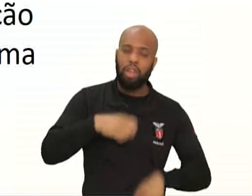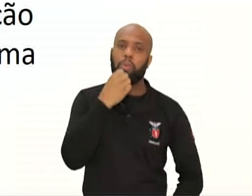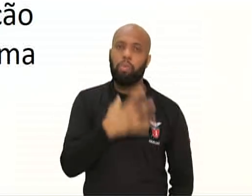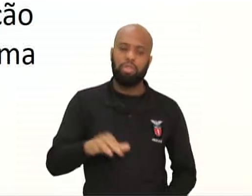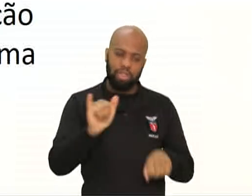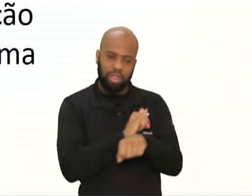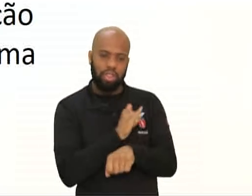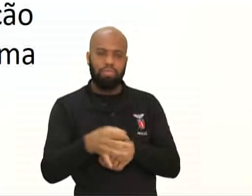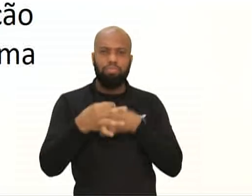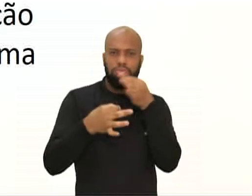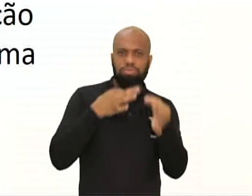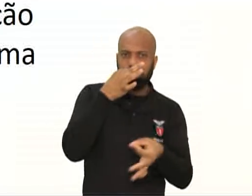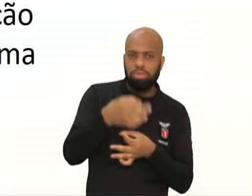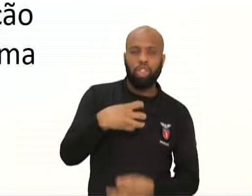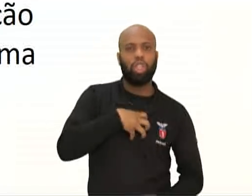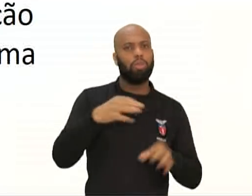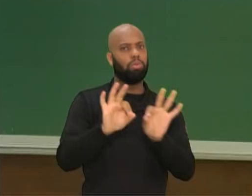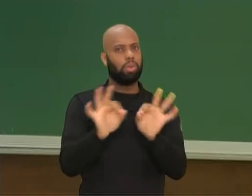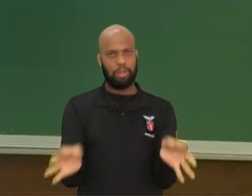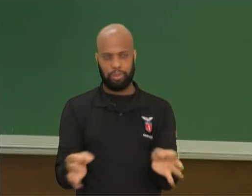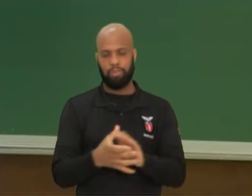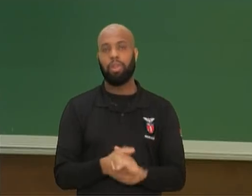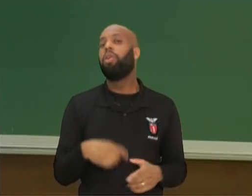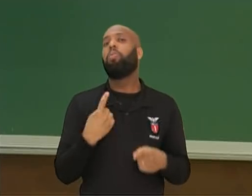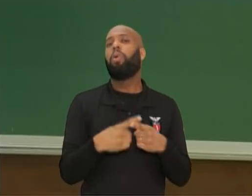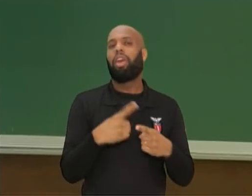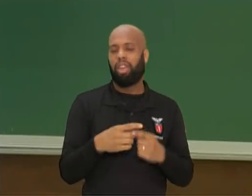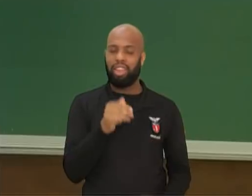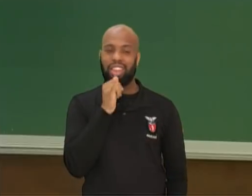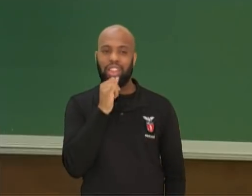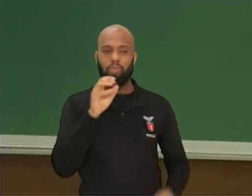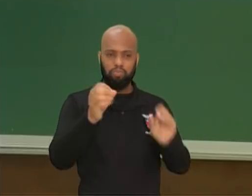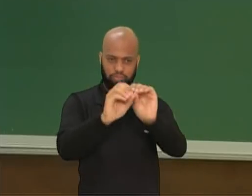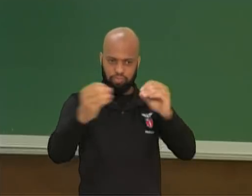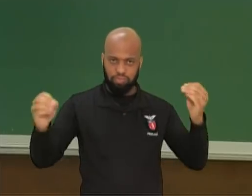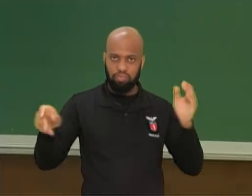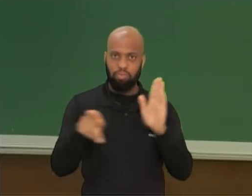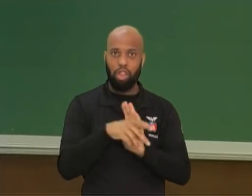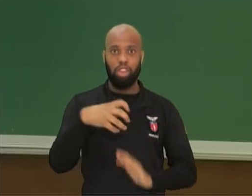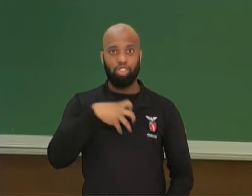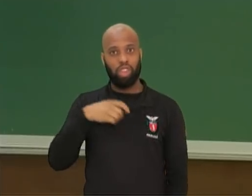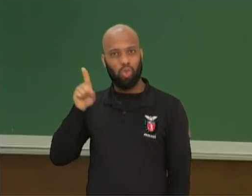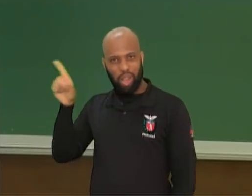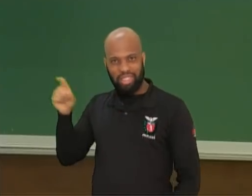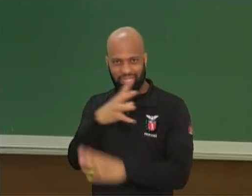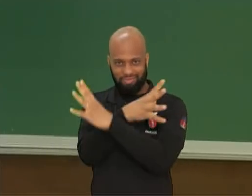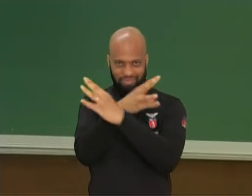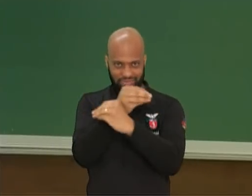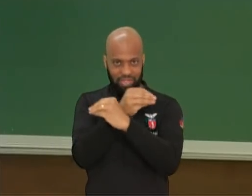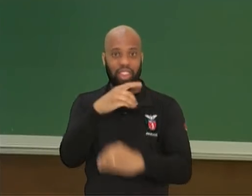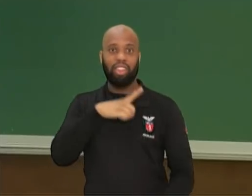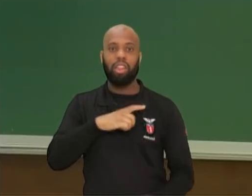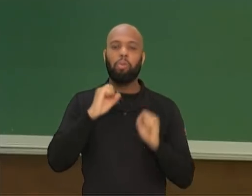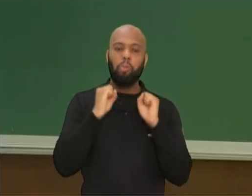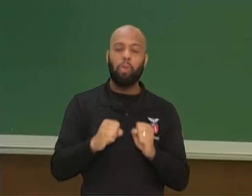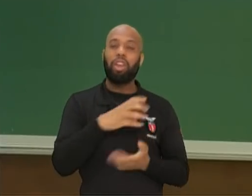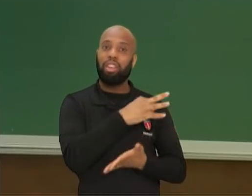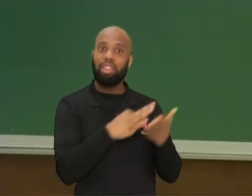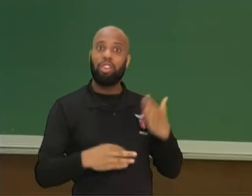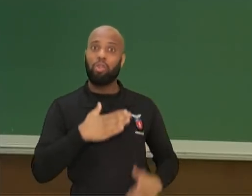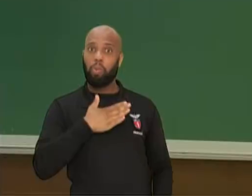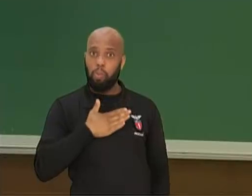estratégias argumentativas de forma simples. Porque com as orações coordenadas, eu posso deixar o meu